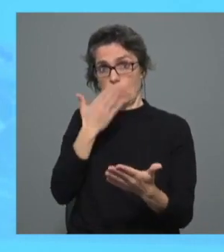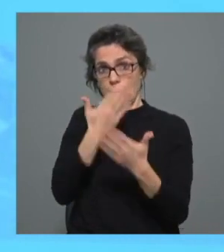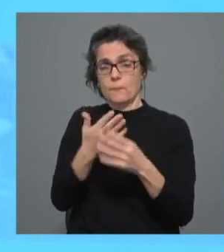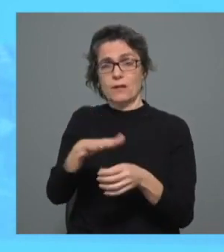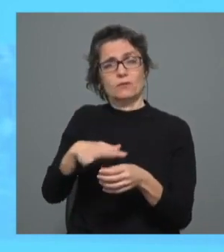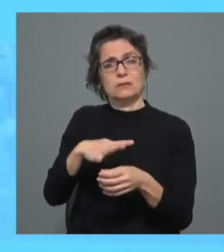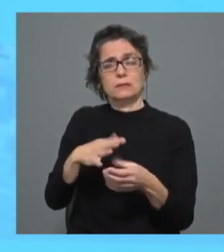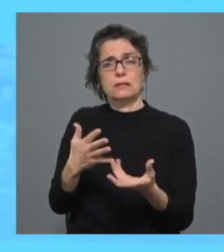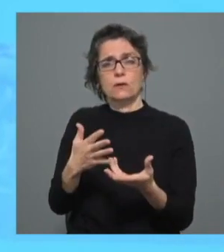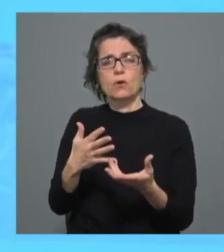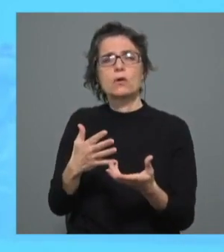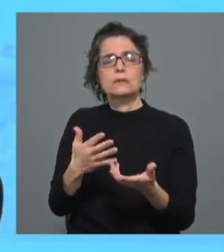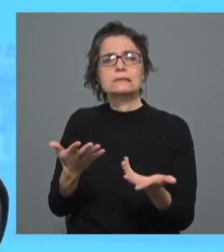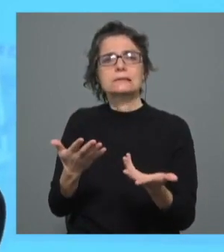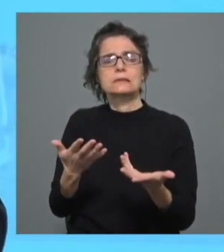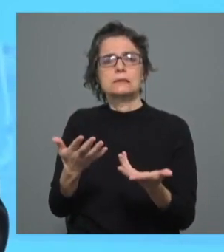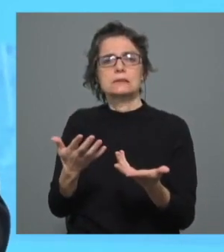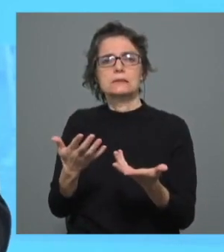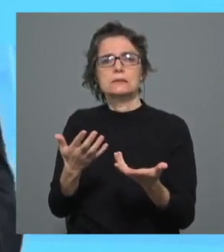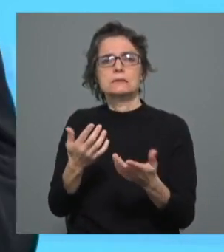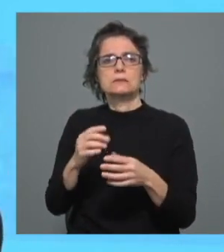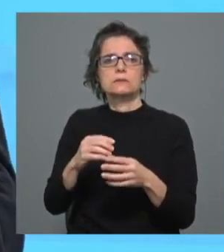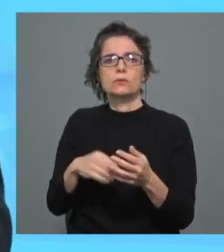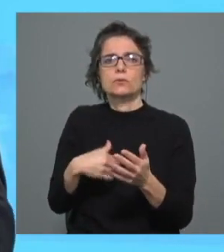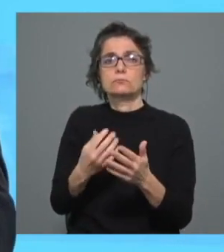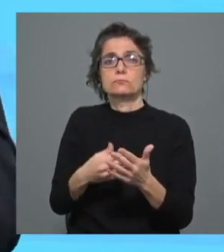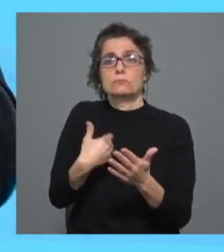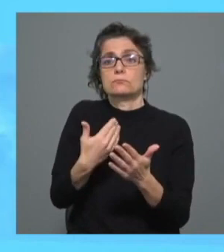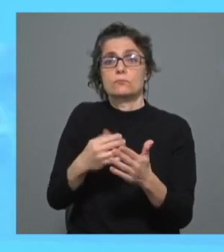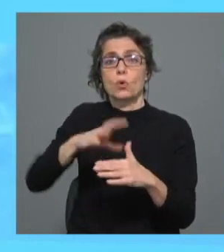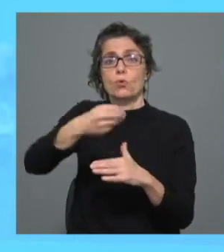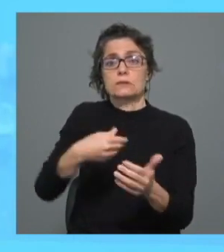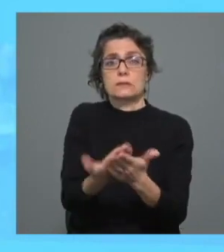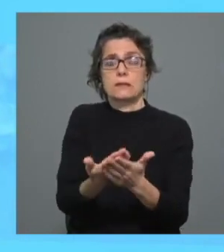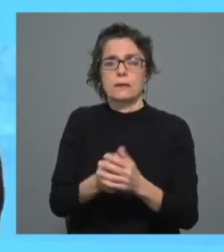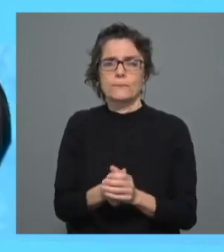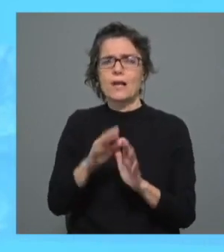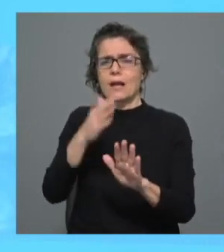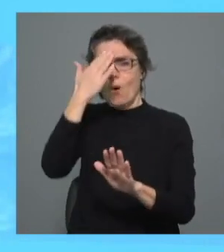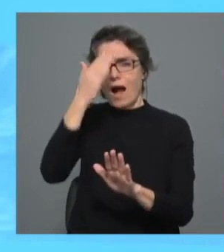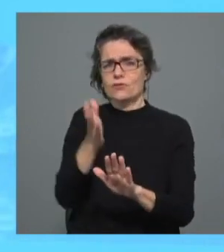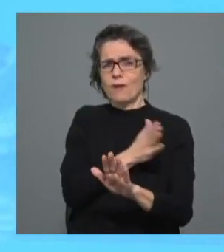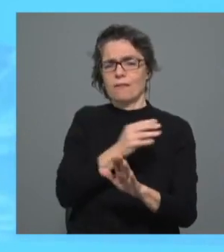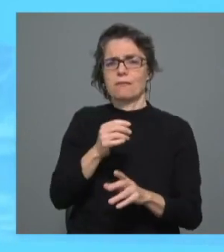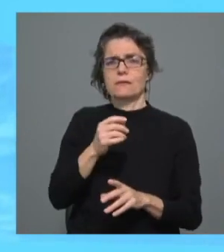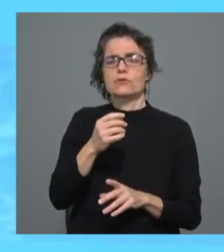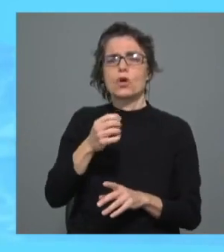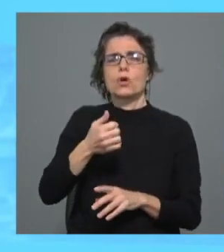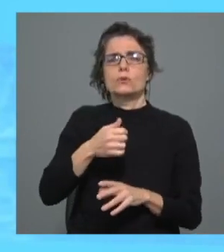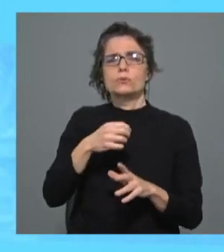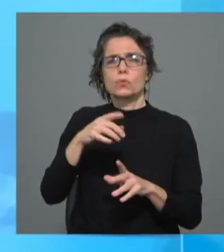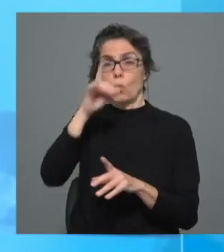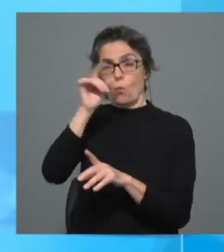gerou isso, mas pôs isso à prova. Sabe, quando tudo isto começou, eu imagino que houvesse na cabeça do Sr. Putin uns quantos labirintos.